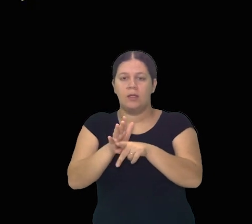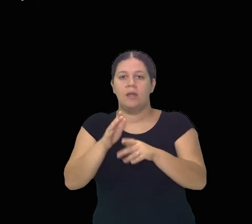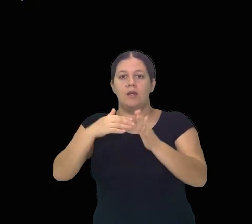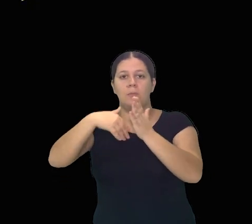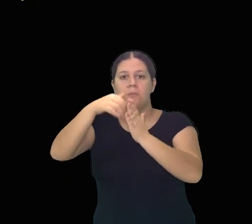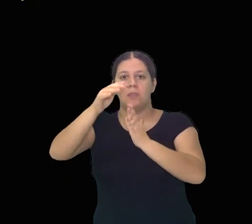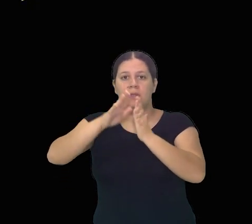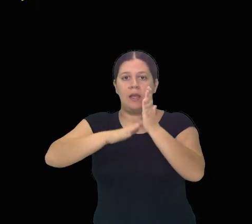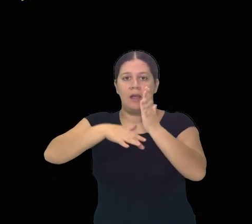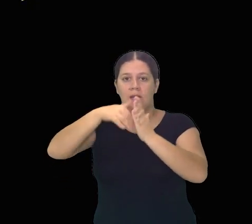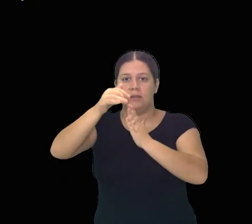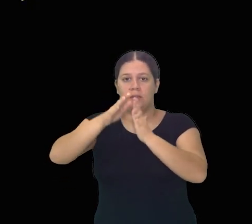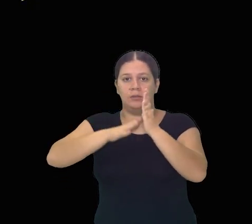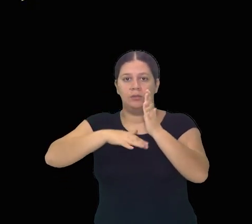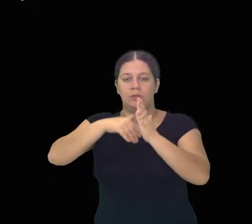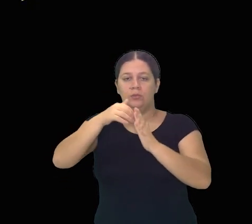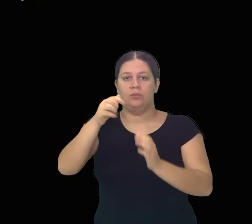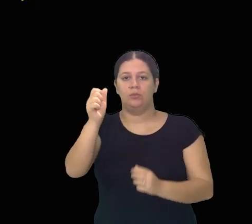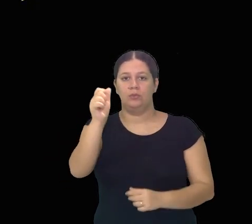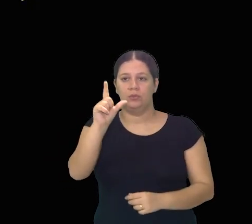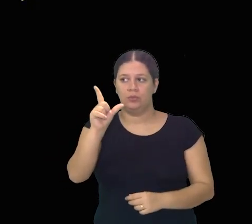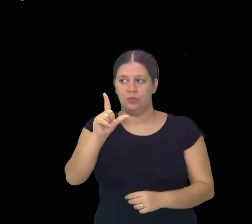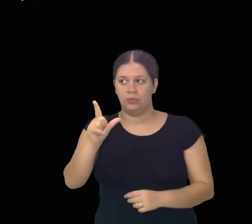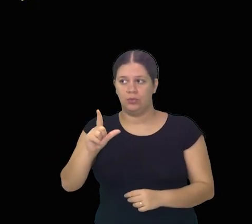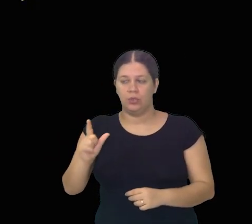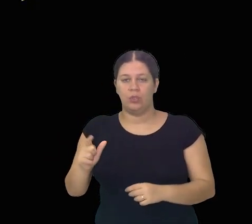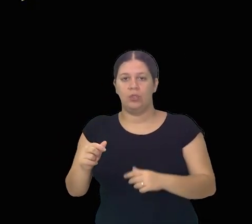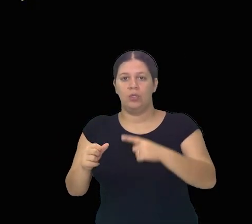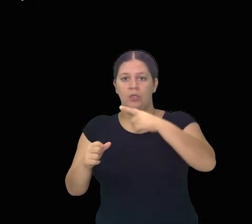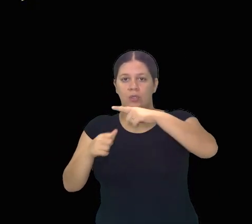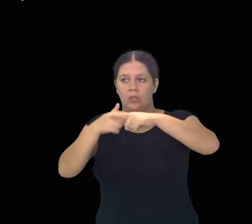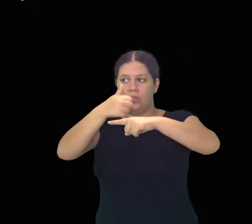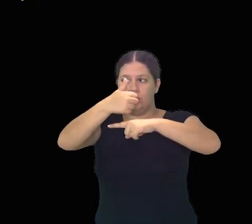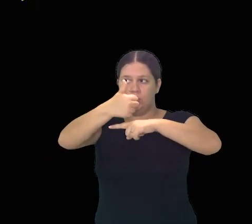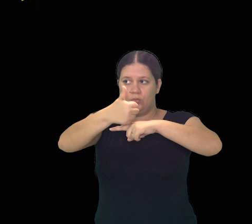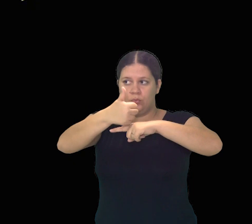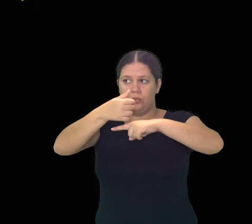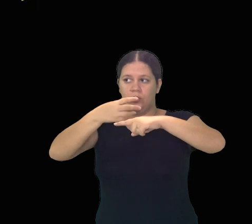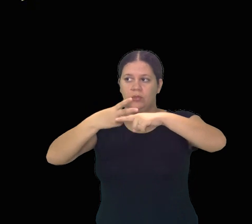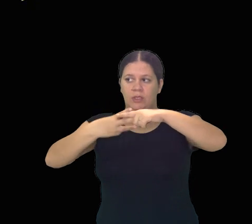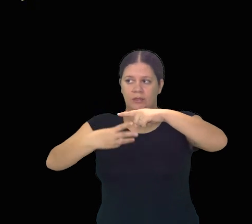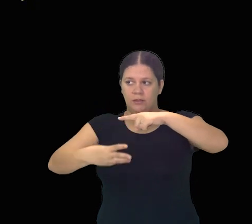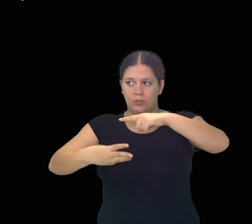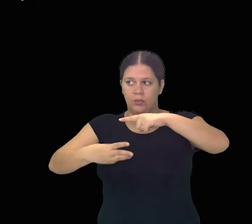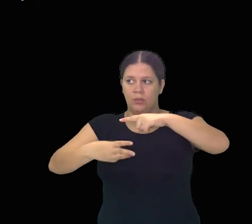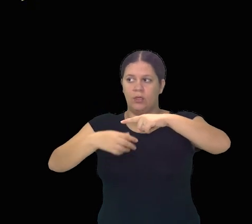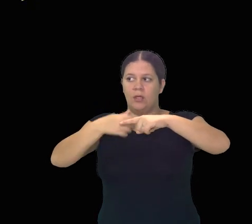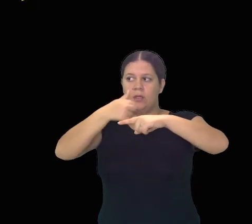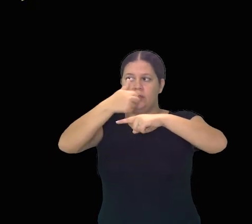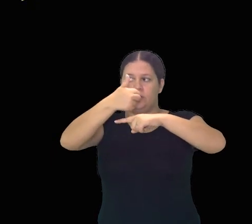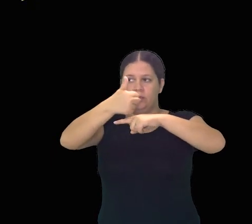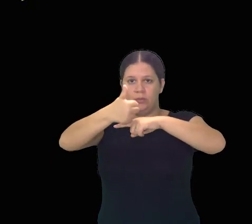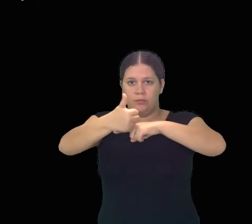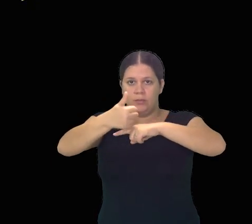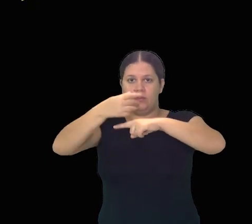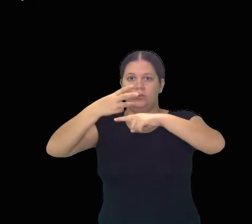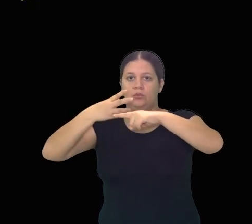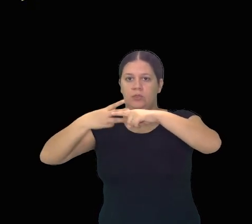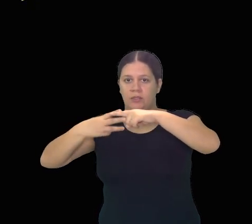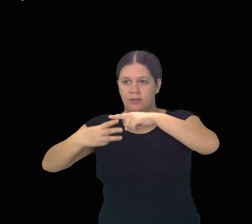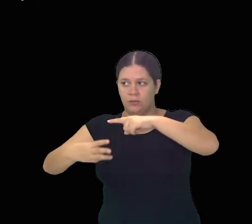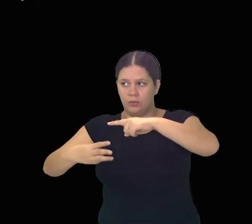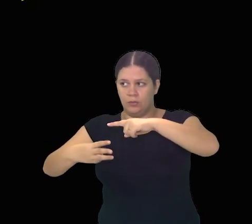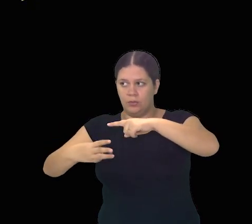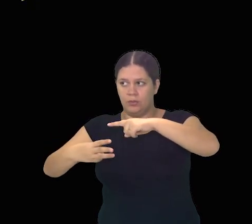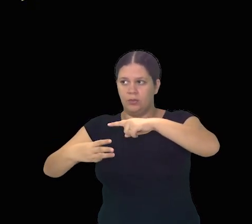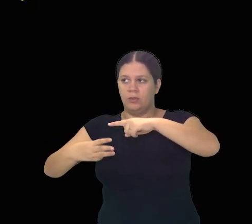estão pintadas em azul? Nós temos 1/3, aqui nós temos mais 1/3, aqui nós